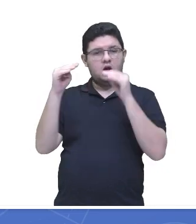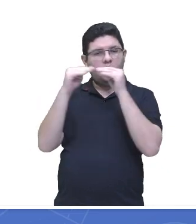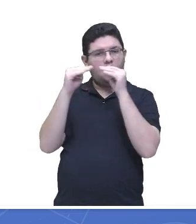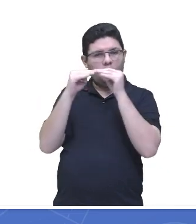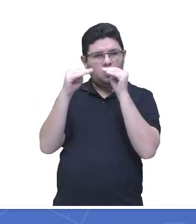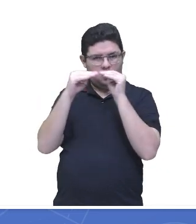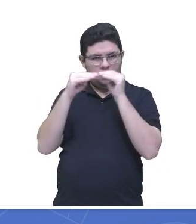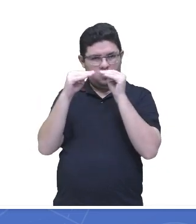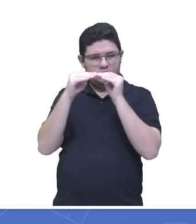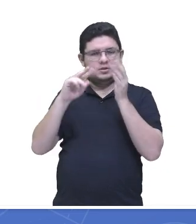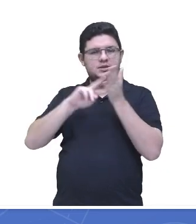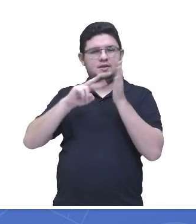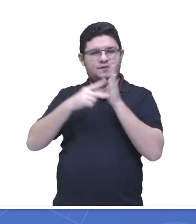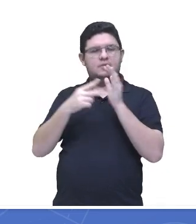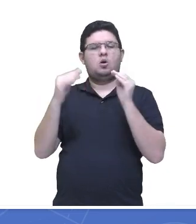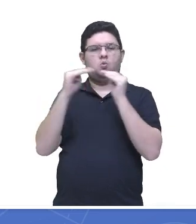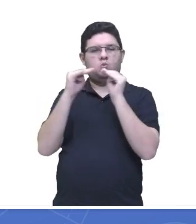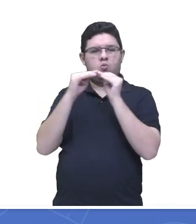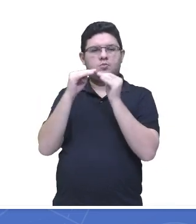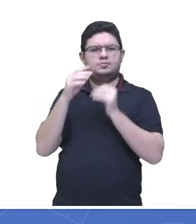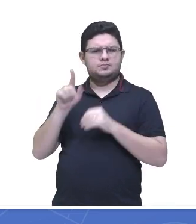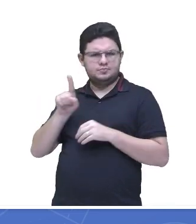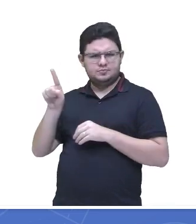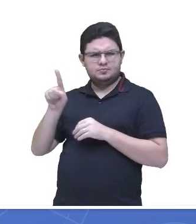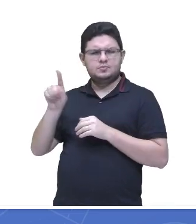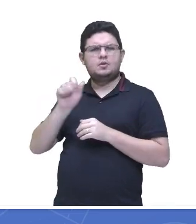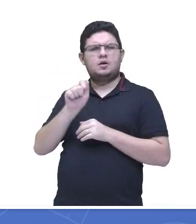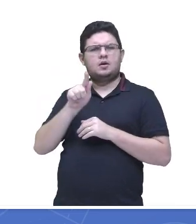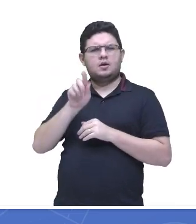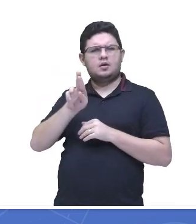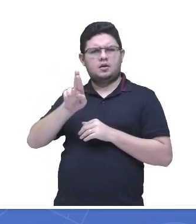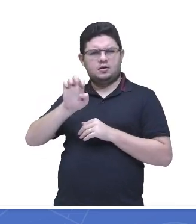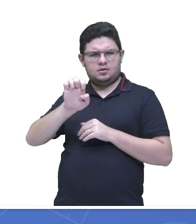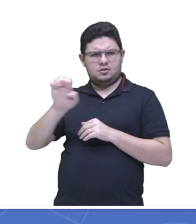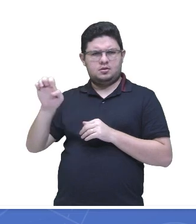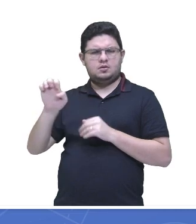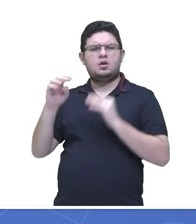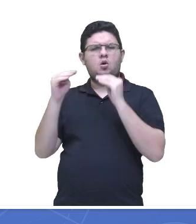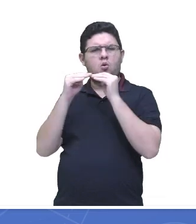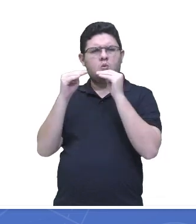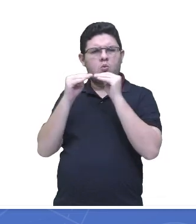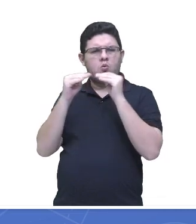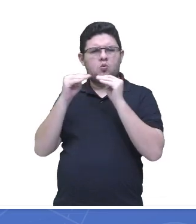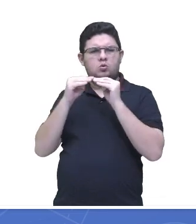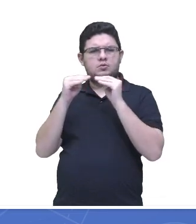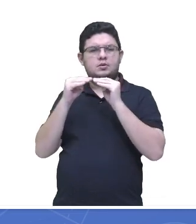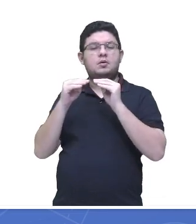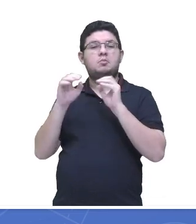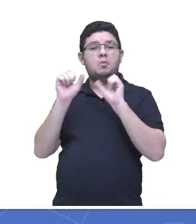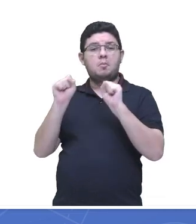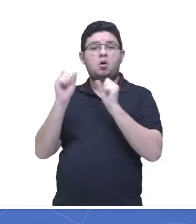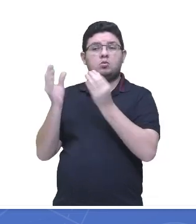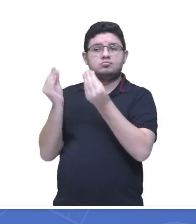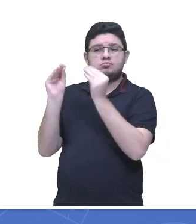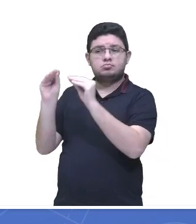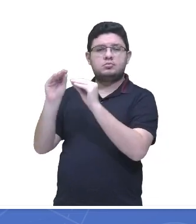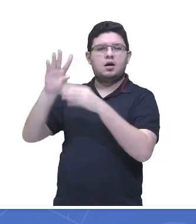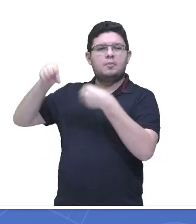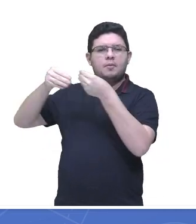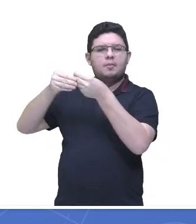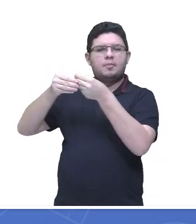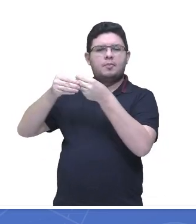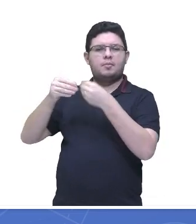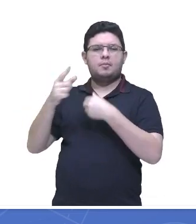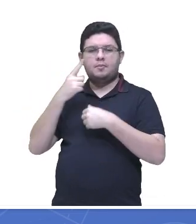palavra raiz, mas a partir dessa palavra aqui, que é a palavra original, a palavra base, agree, eu vou formar outras palavras. Vejam comigo